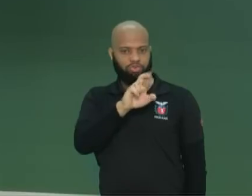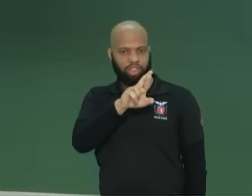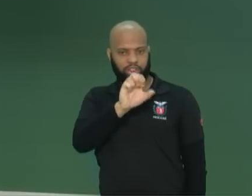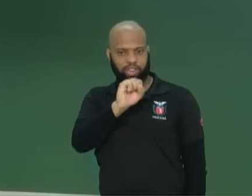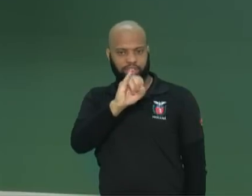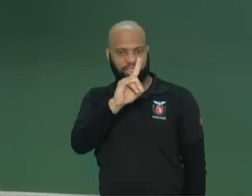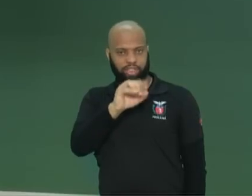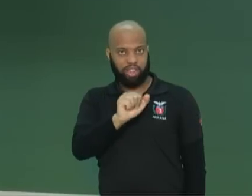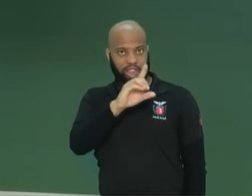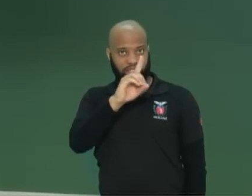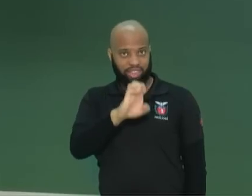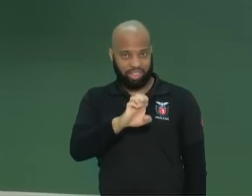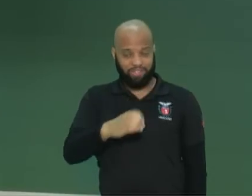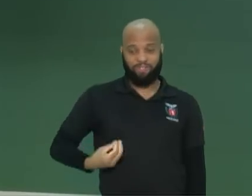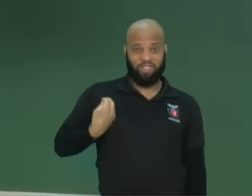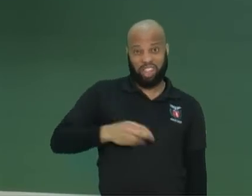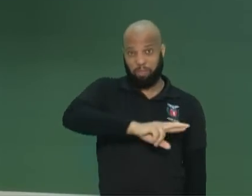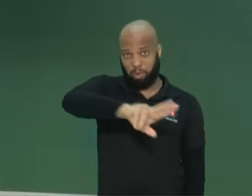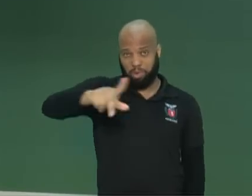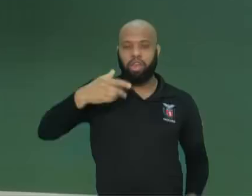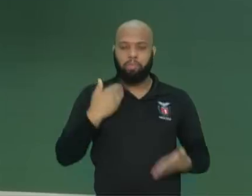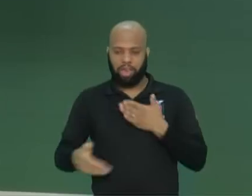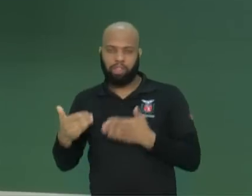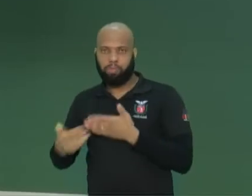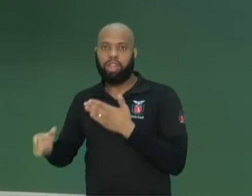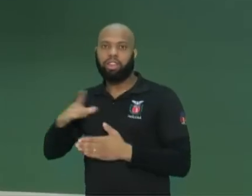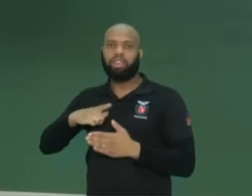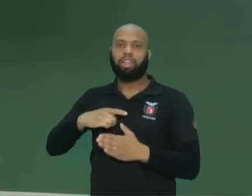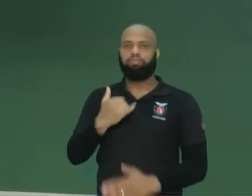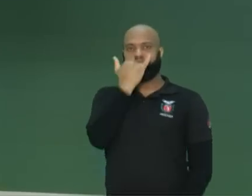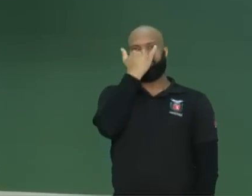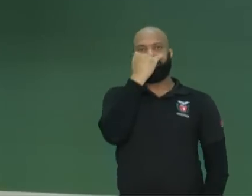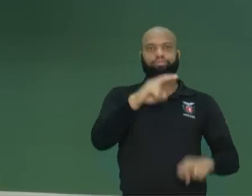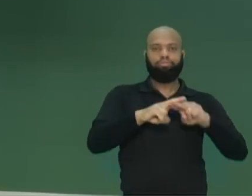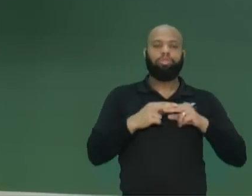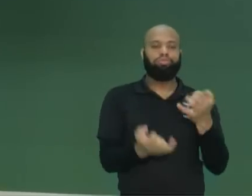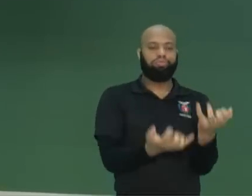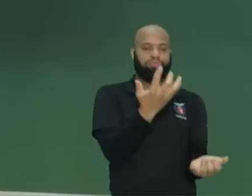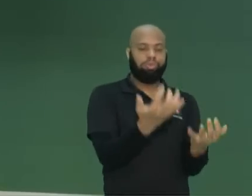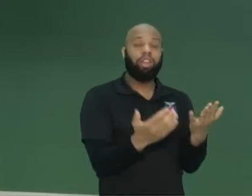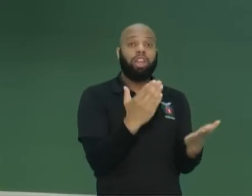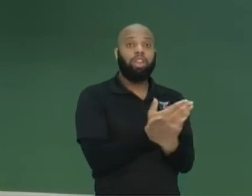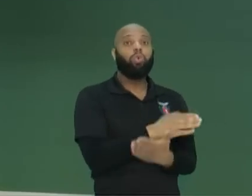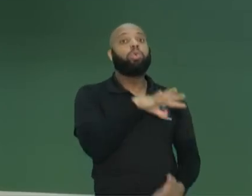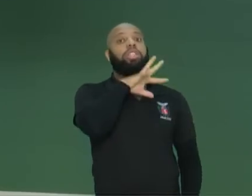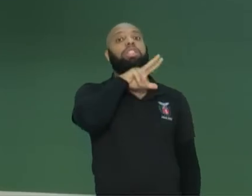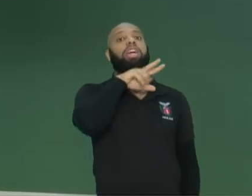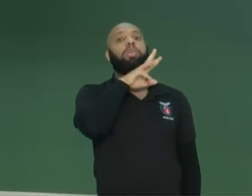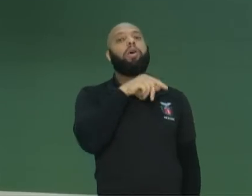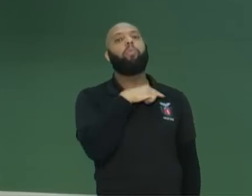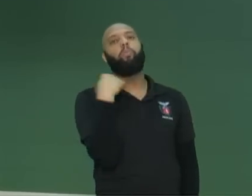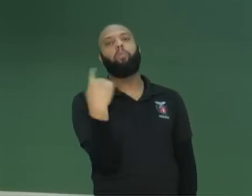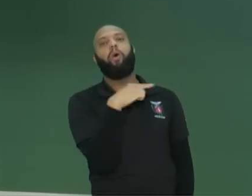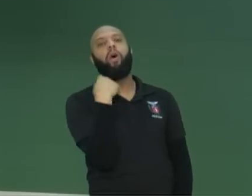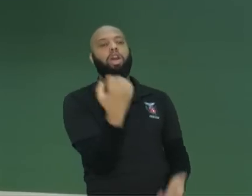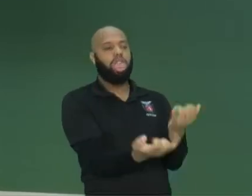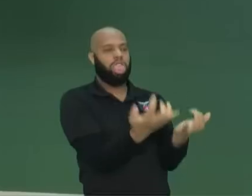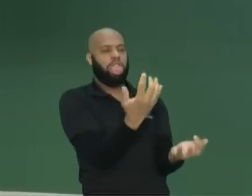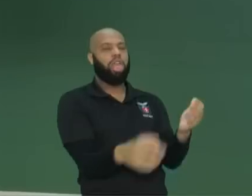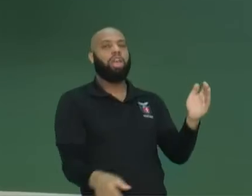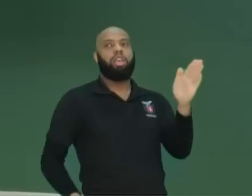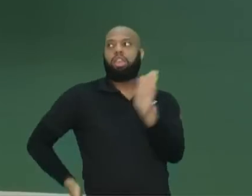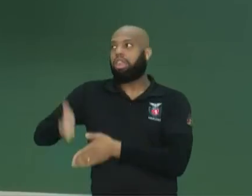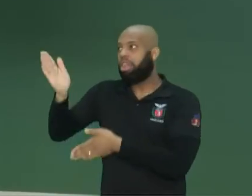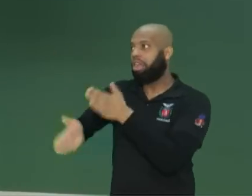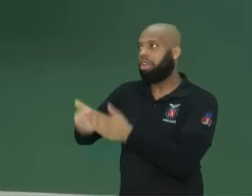aqui podem, em muitos casos, são afetadas pela queimada. Morrem queimados ou tentam fugir para outros espaços e